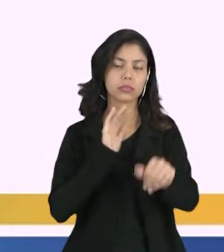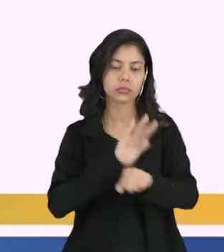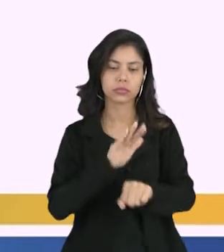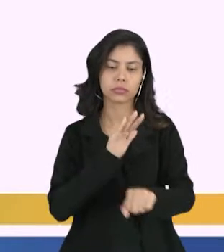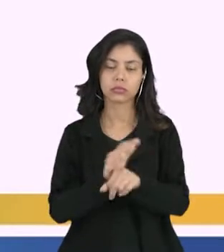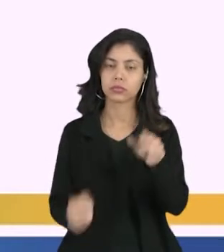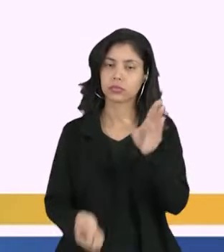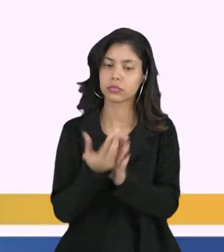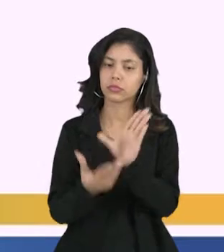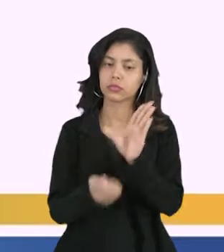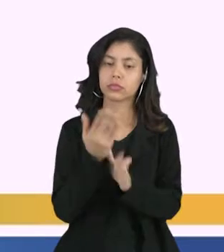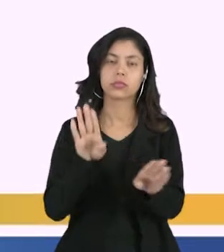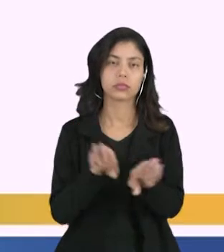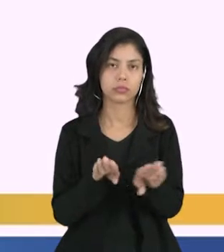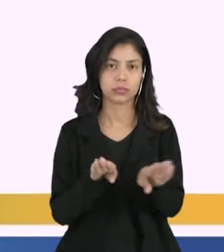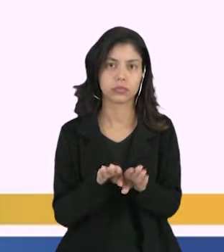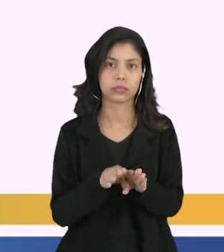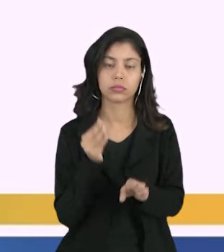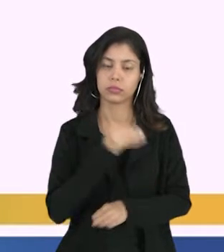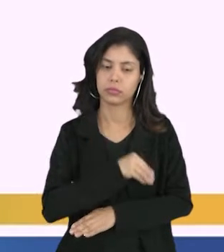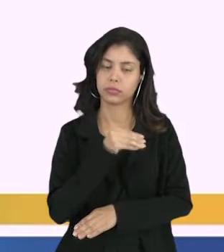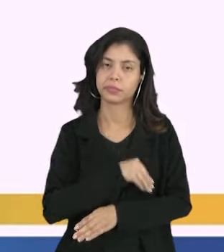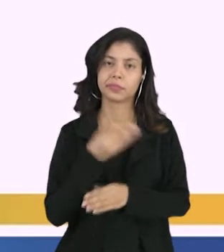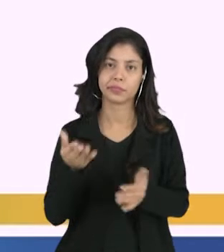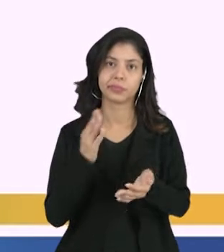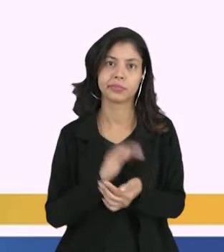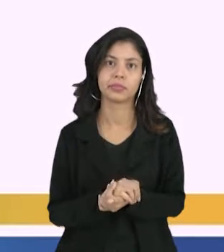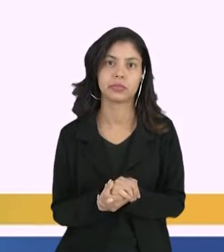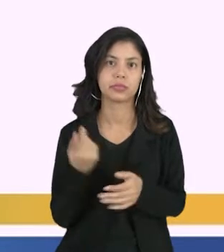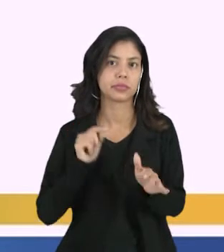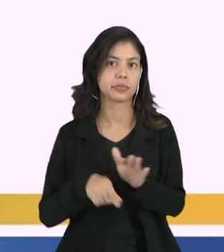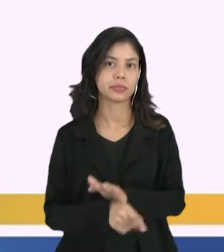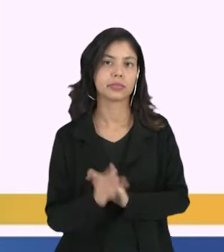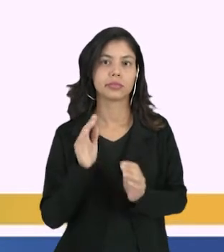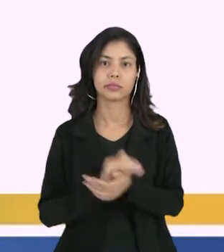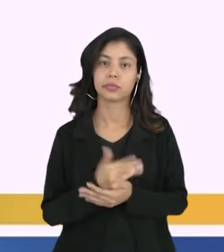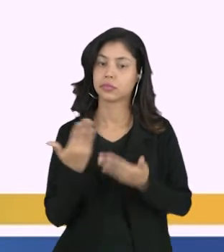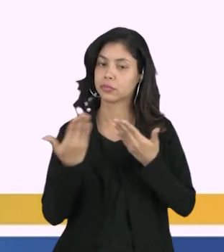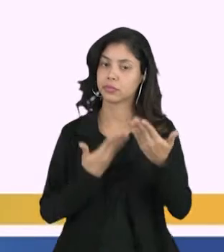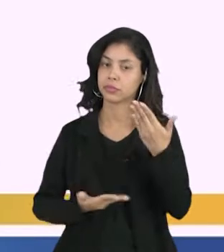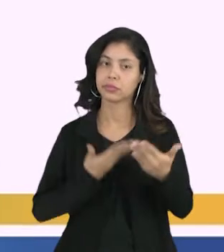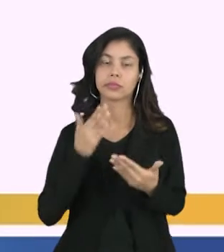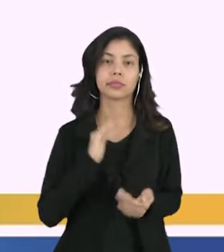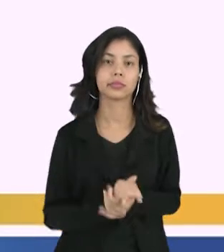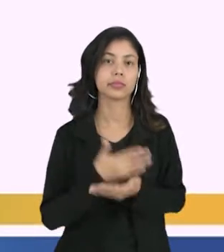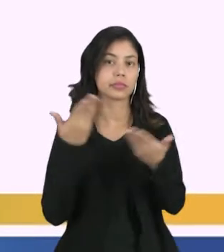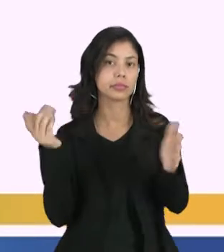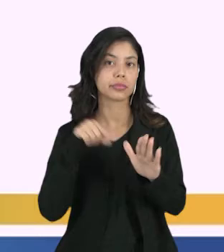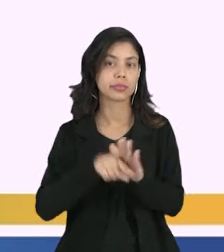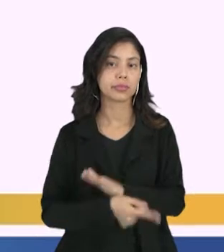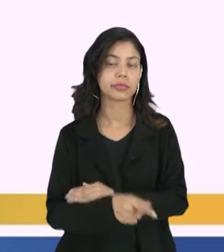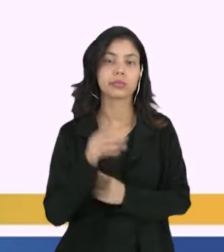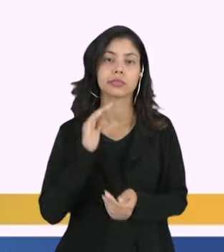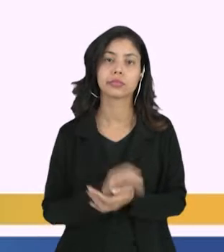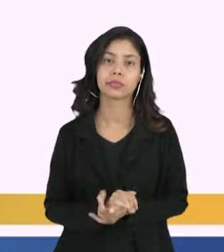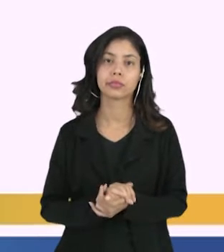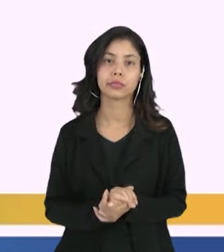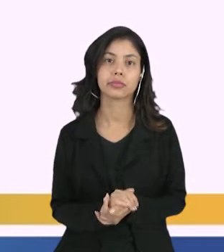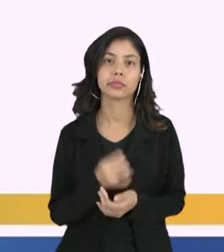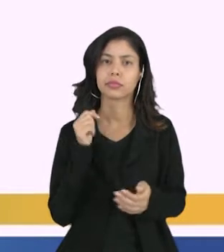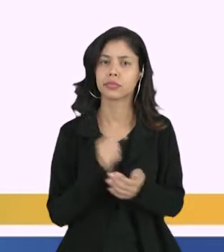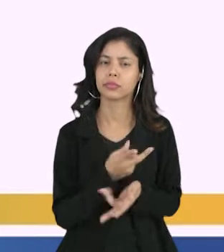ajudando a produzir, e aí tem o salário aí, dentro dessa relação. Pessoal, dentro